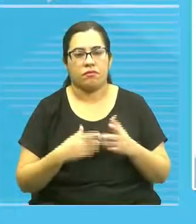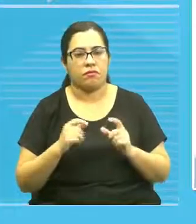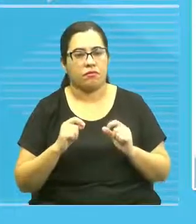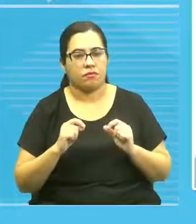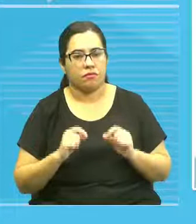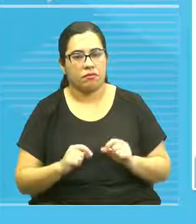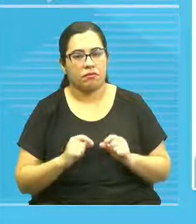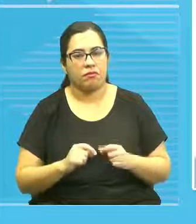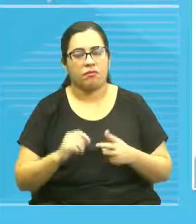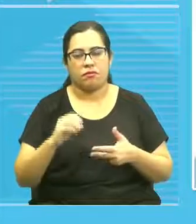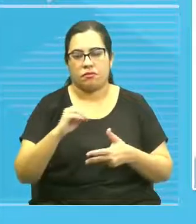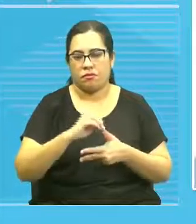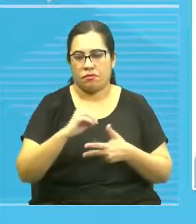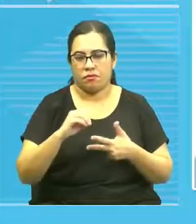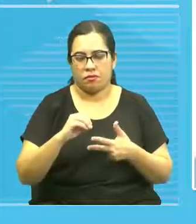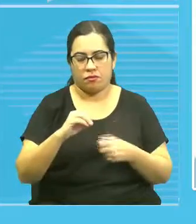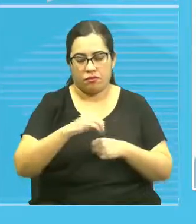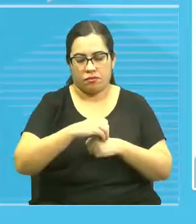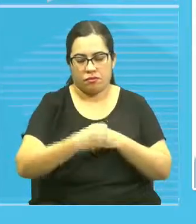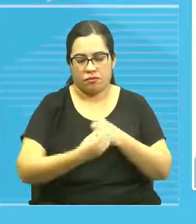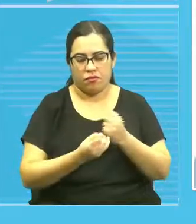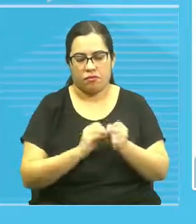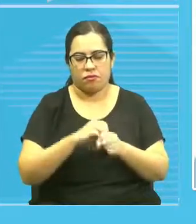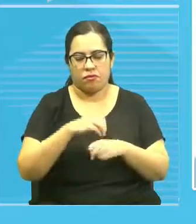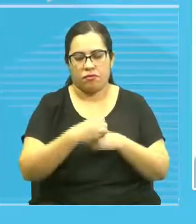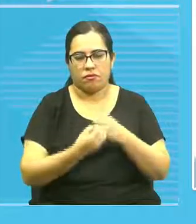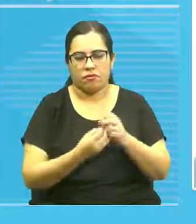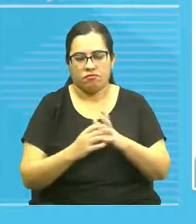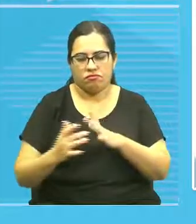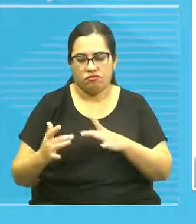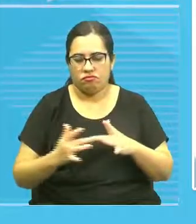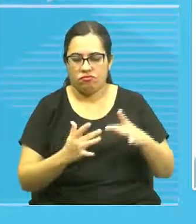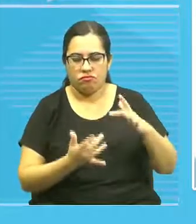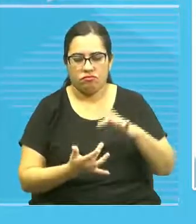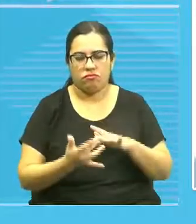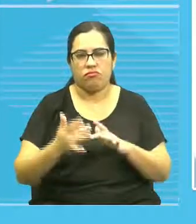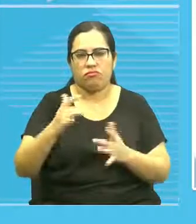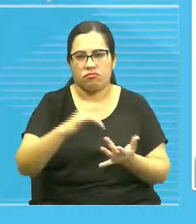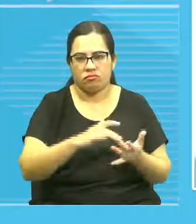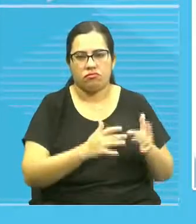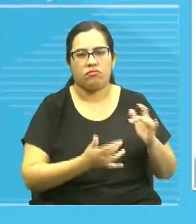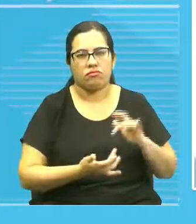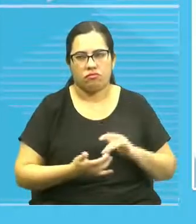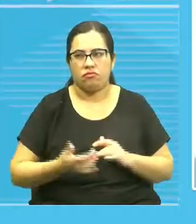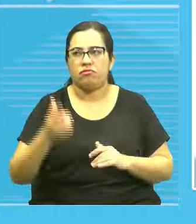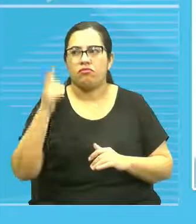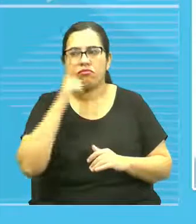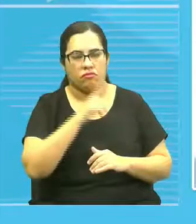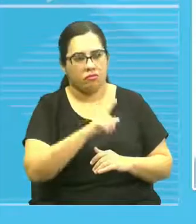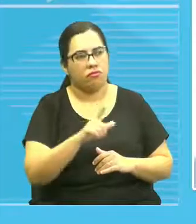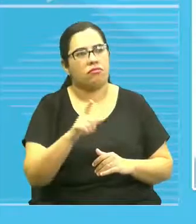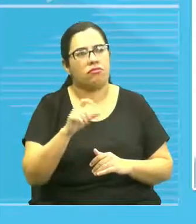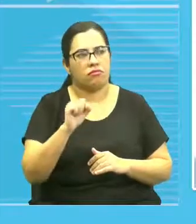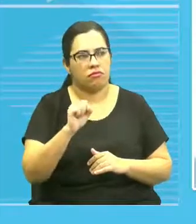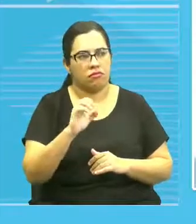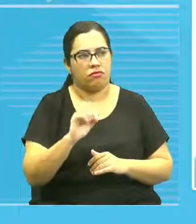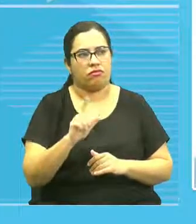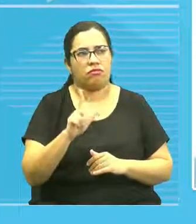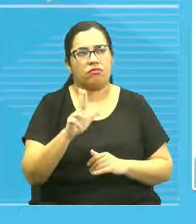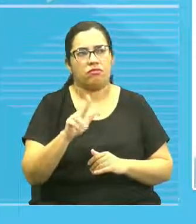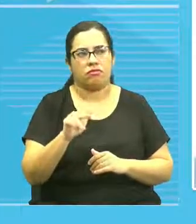as molequinhas irão interagir com esse soluto que